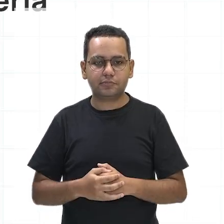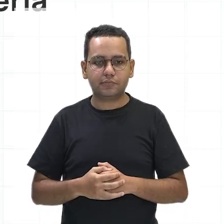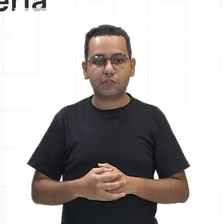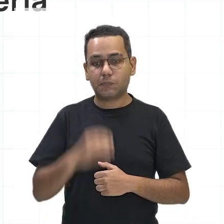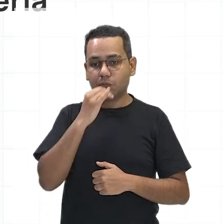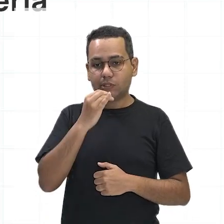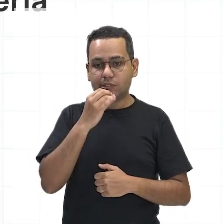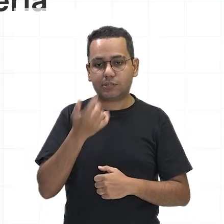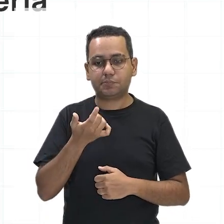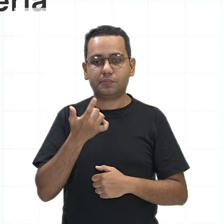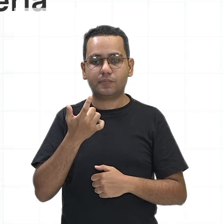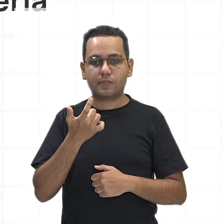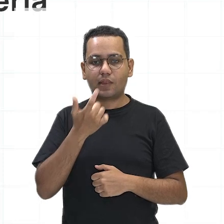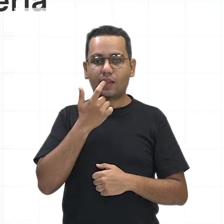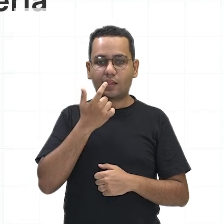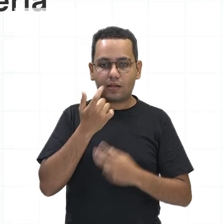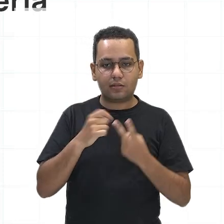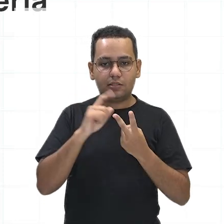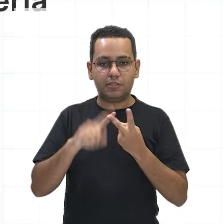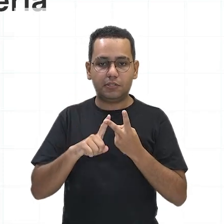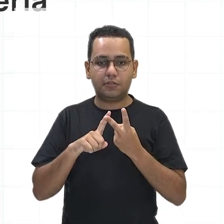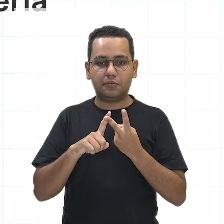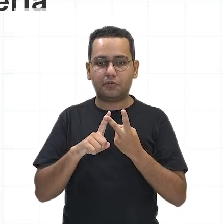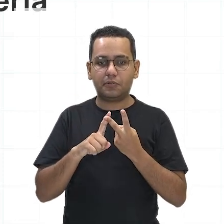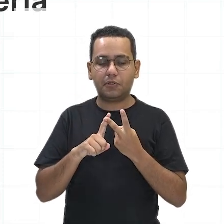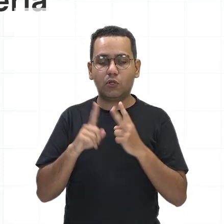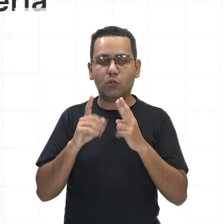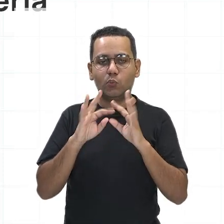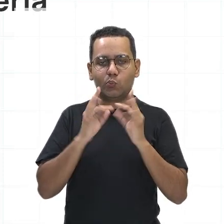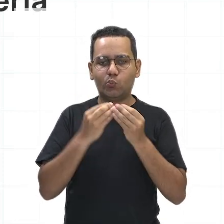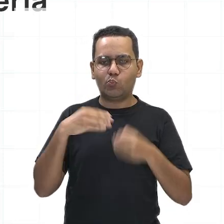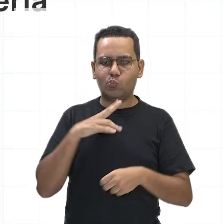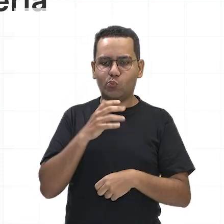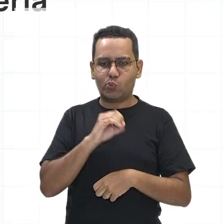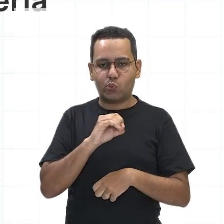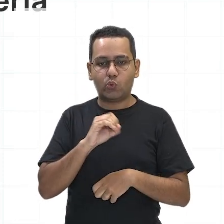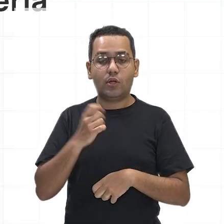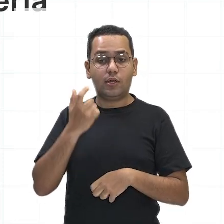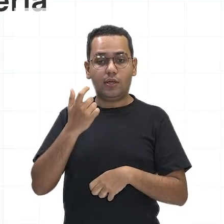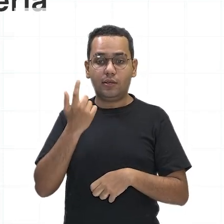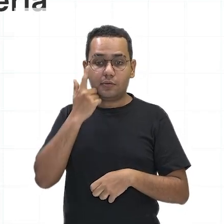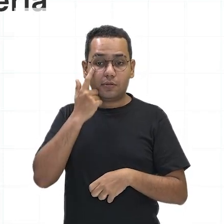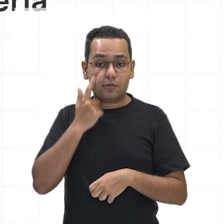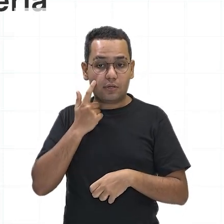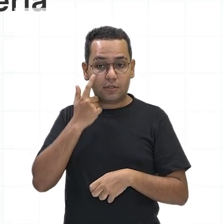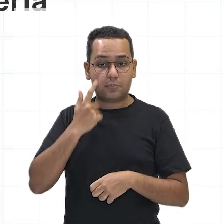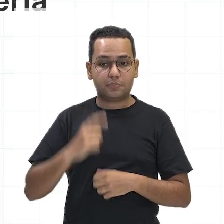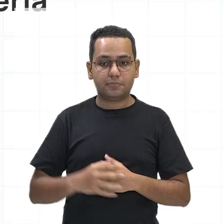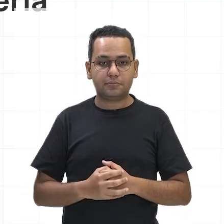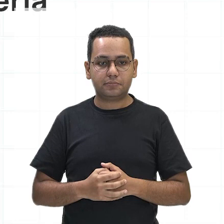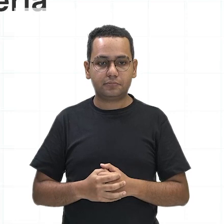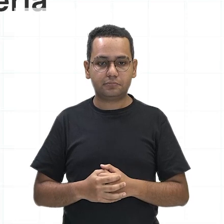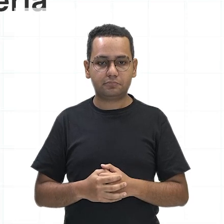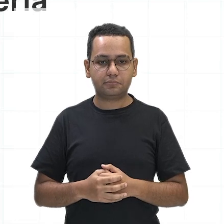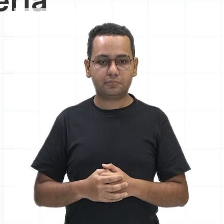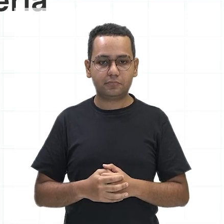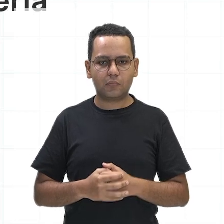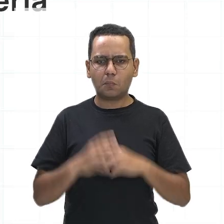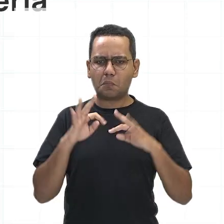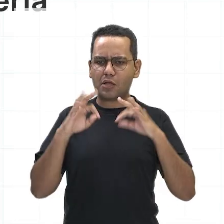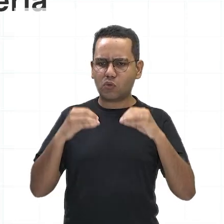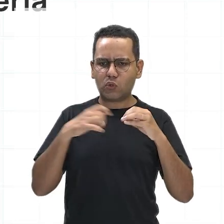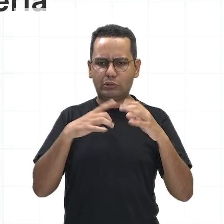secreções como a saliva, o muco e até mesmo as lágrimas. Nem todos que entram em contato com a